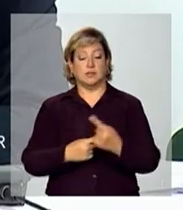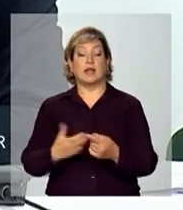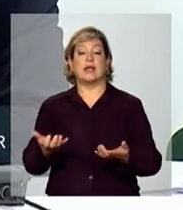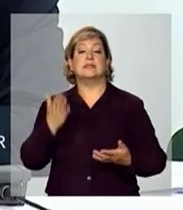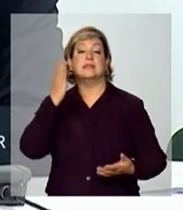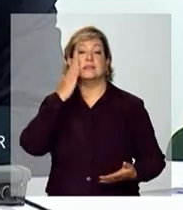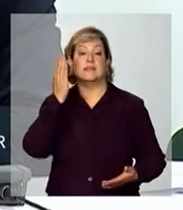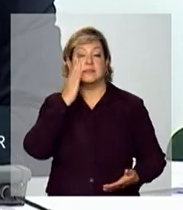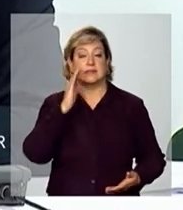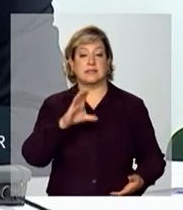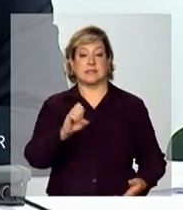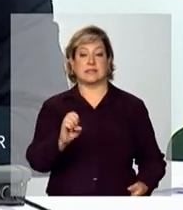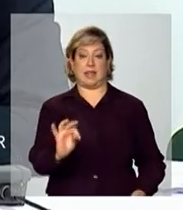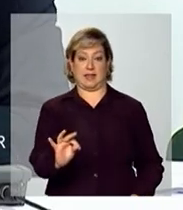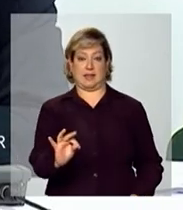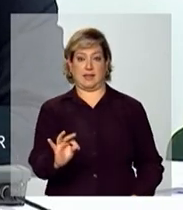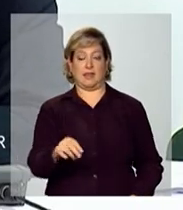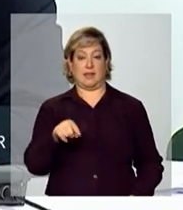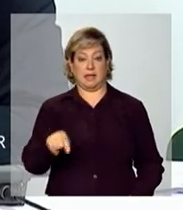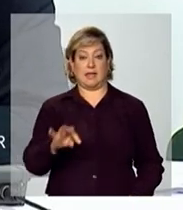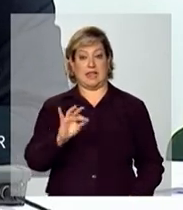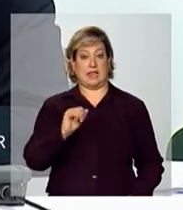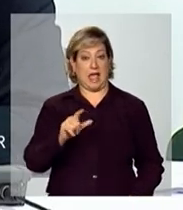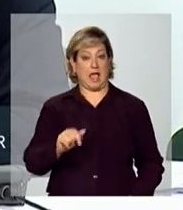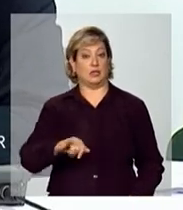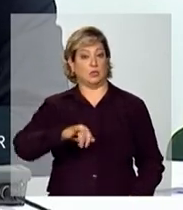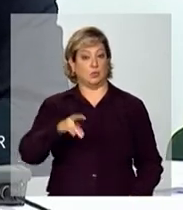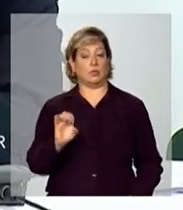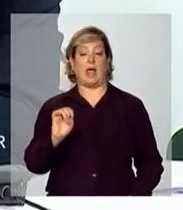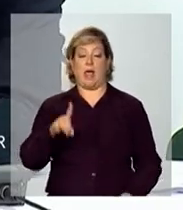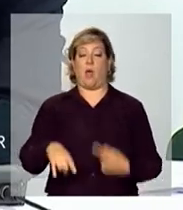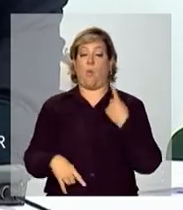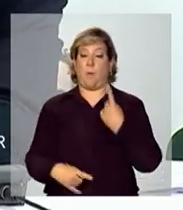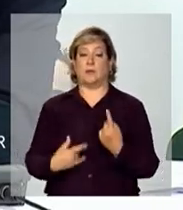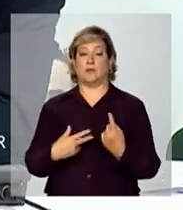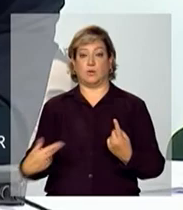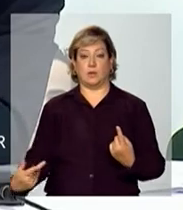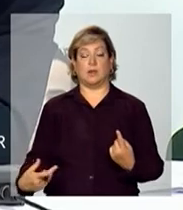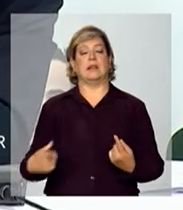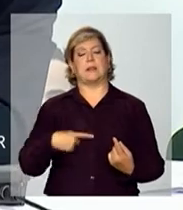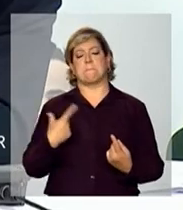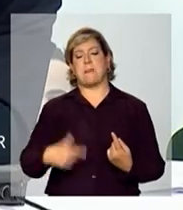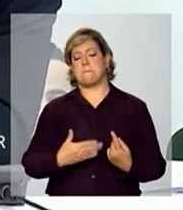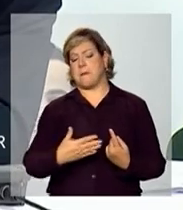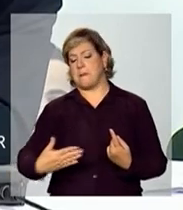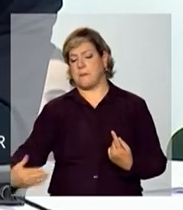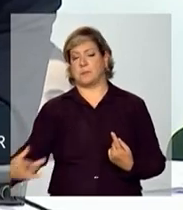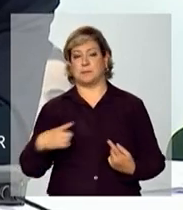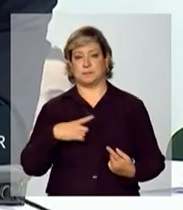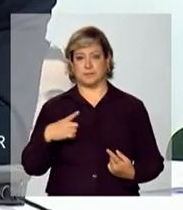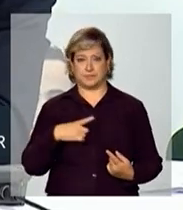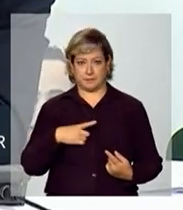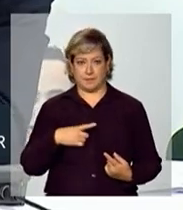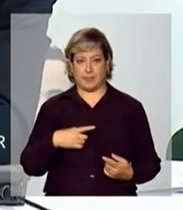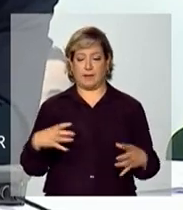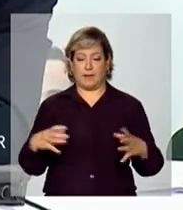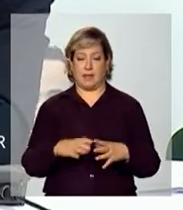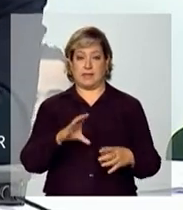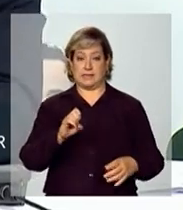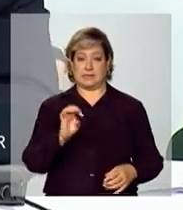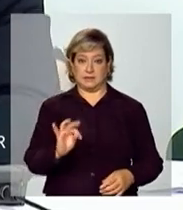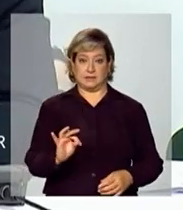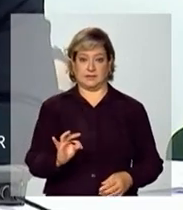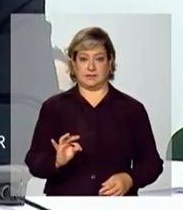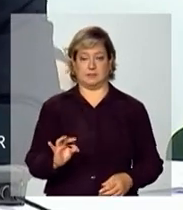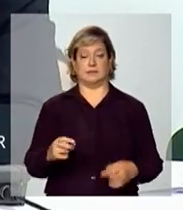a taxa de juros repito é um dos componentes tem componentes que são estão vinculados a própria atividade